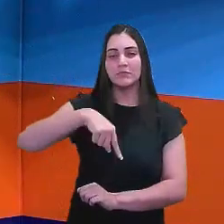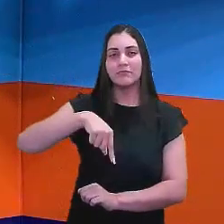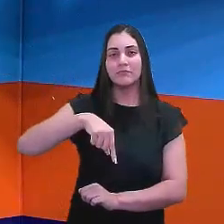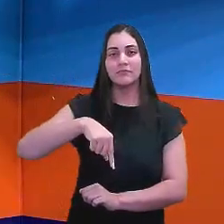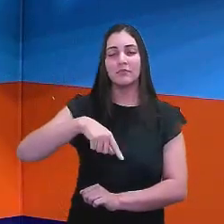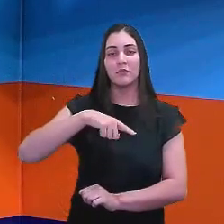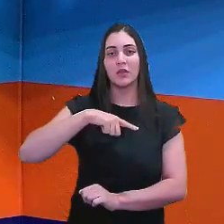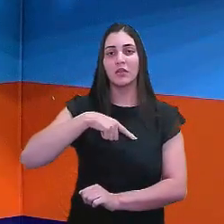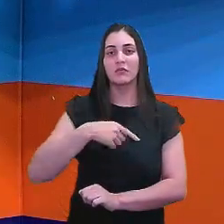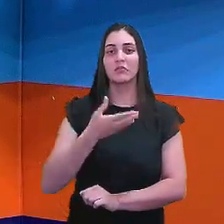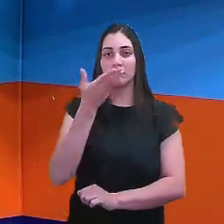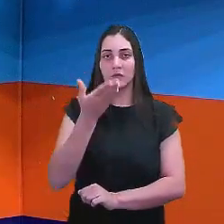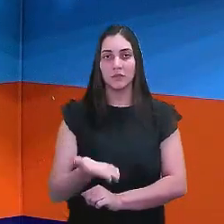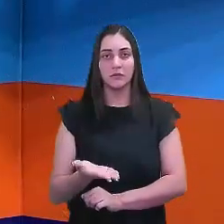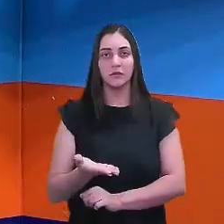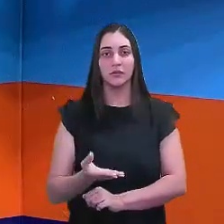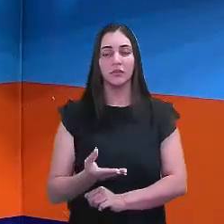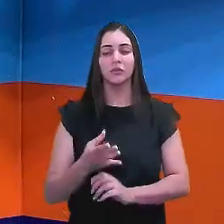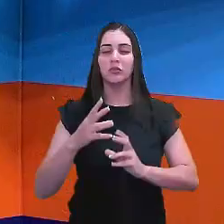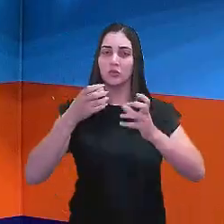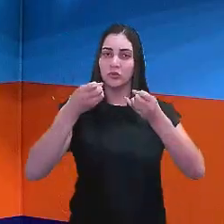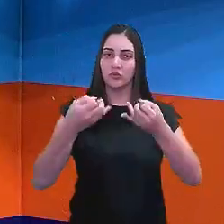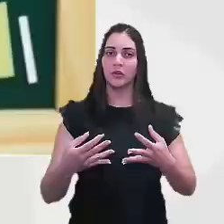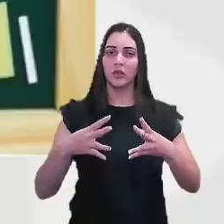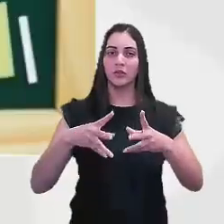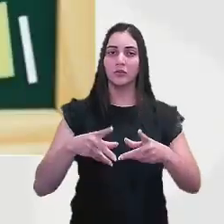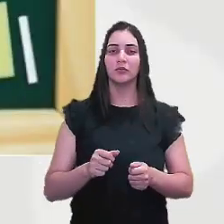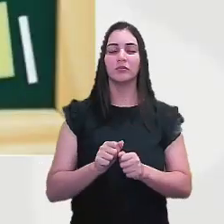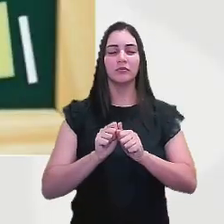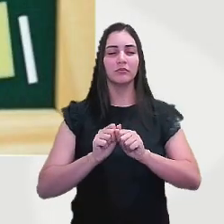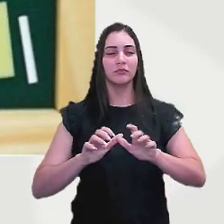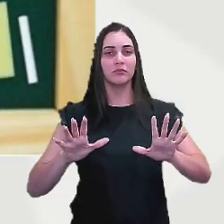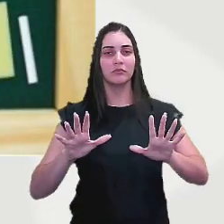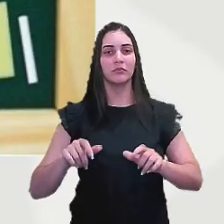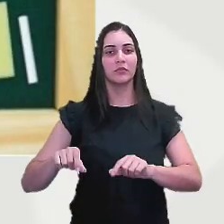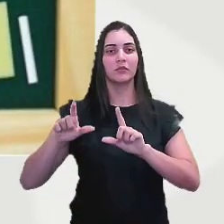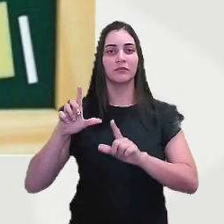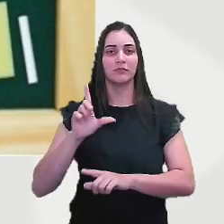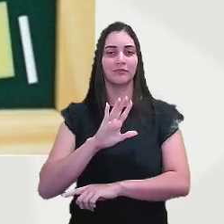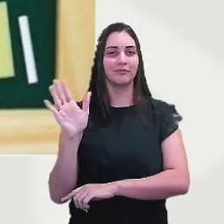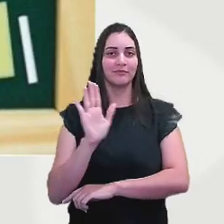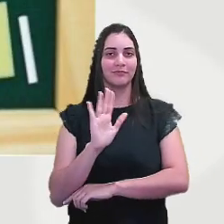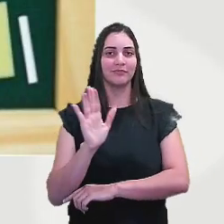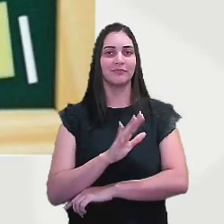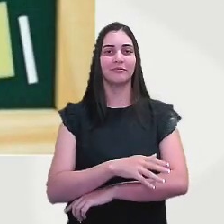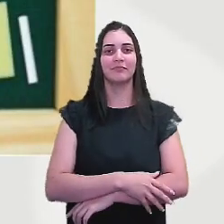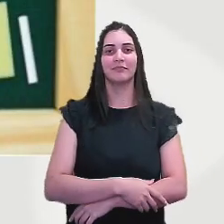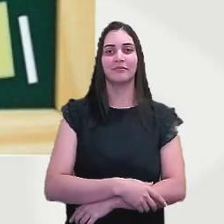é você. Dito tudo isso, abre essa imagem aí, por favor, Júlio. Fui!